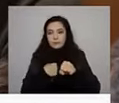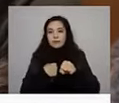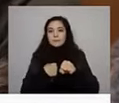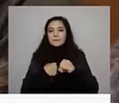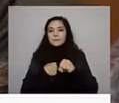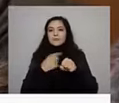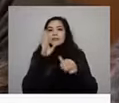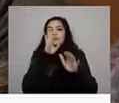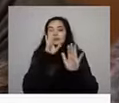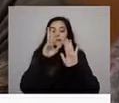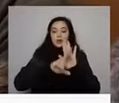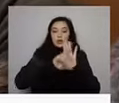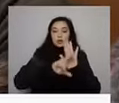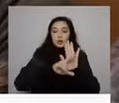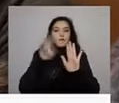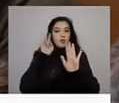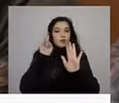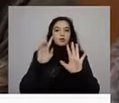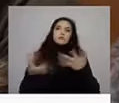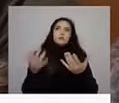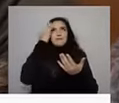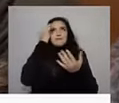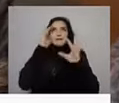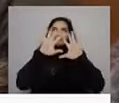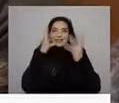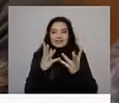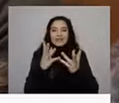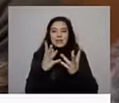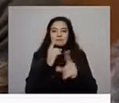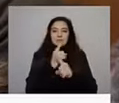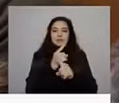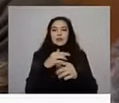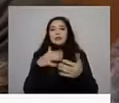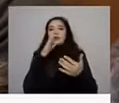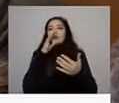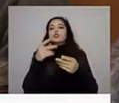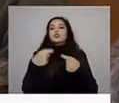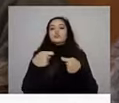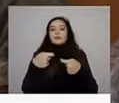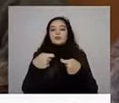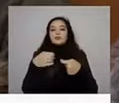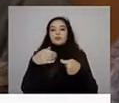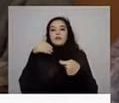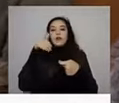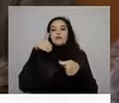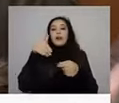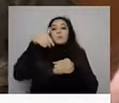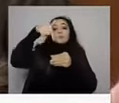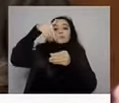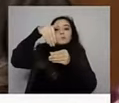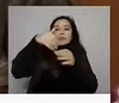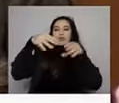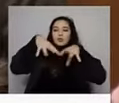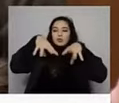relatório valores, mesmo que estimativas grosseiras, previstos para despesas relacionadas com o que virá a constar no interior do Templo da Água? E para perguntar se esses